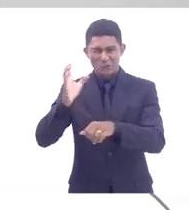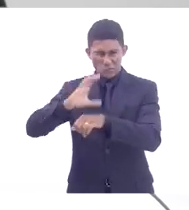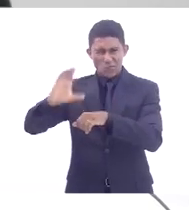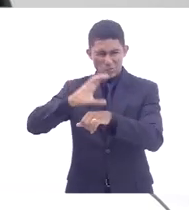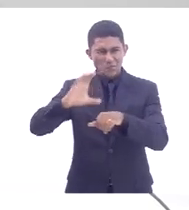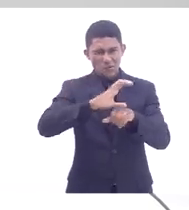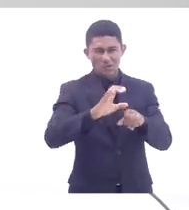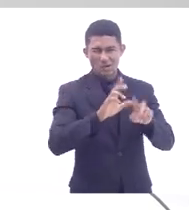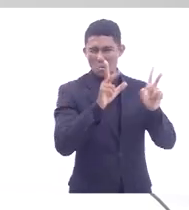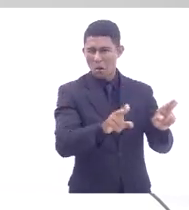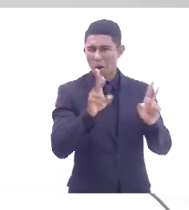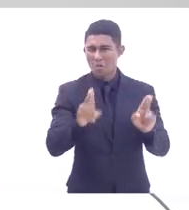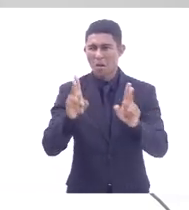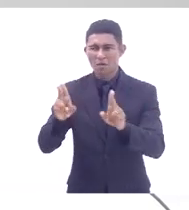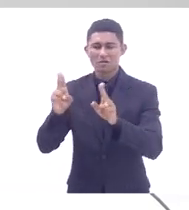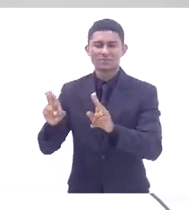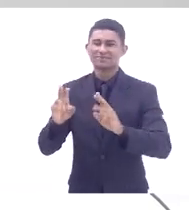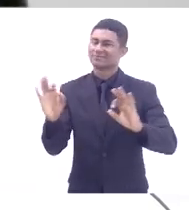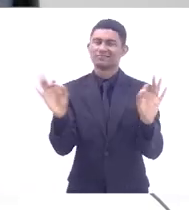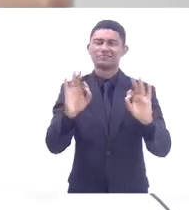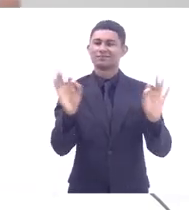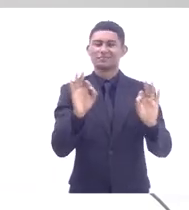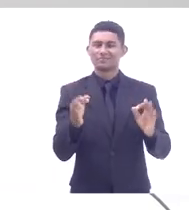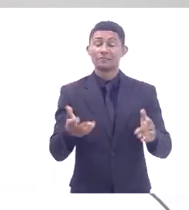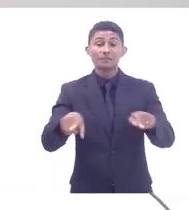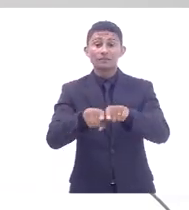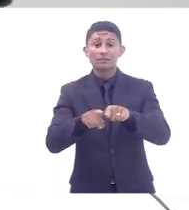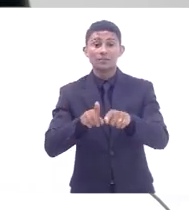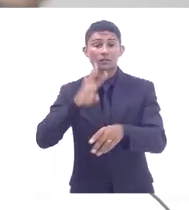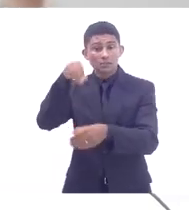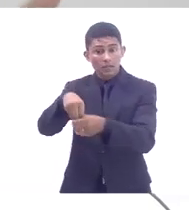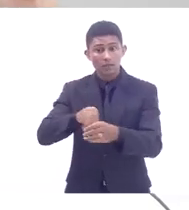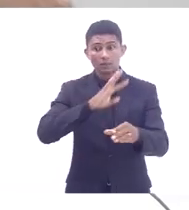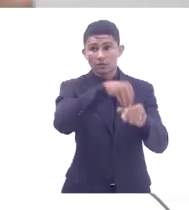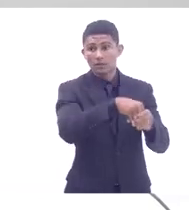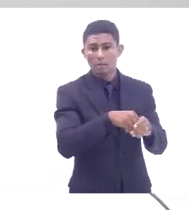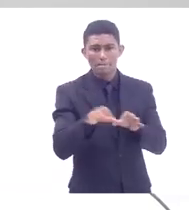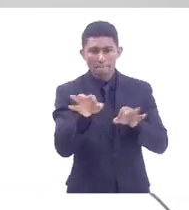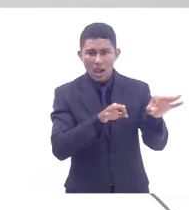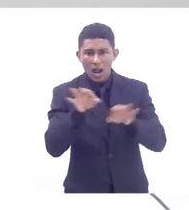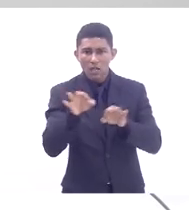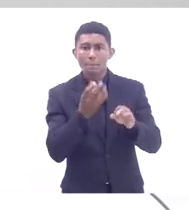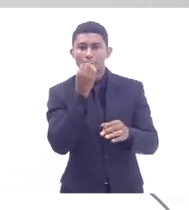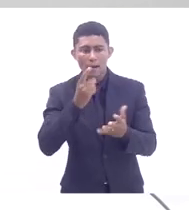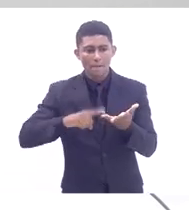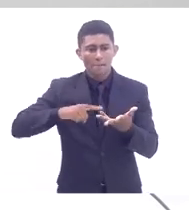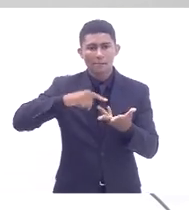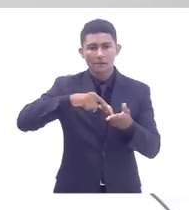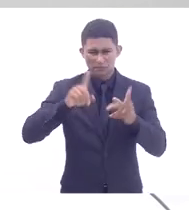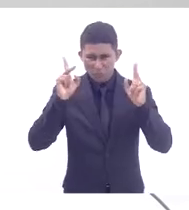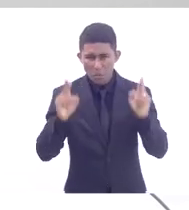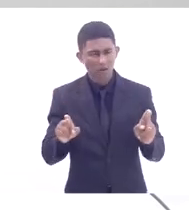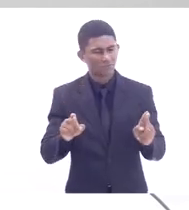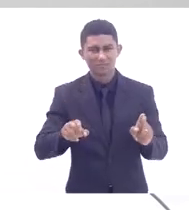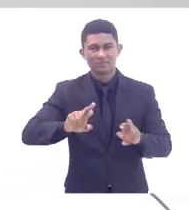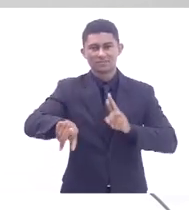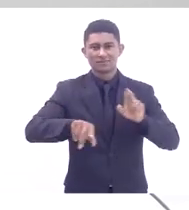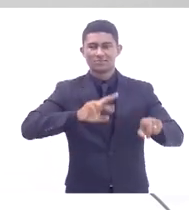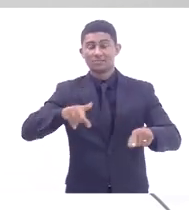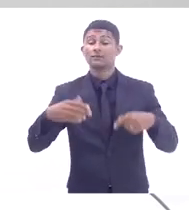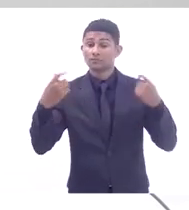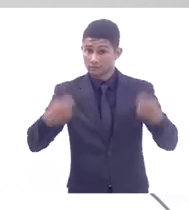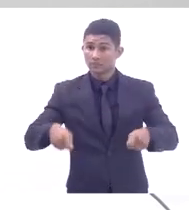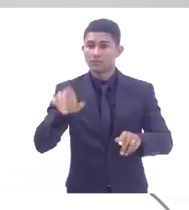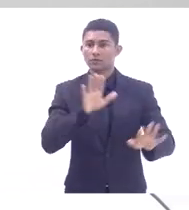né os princípios e benefícios insculpidos nos planos de carro de cada Universidade são diferentes não tomar cuidado é